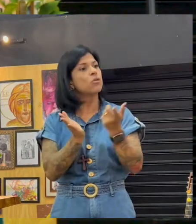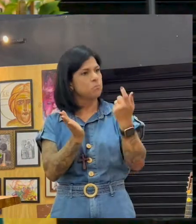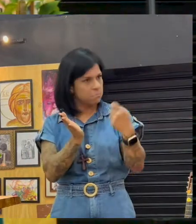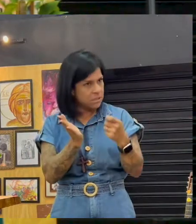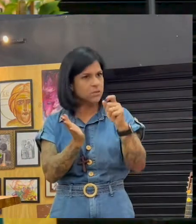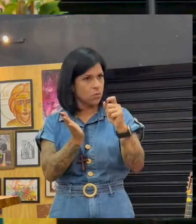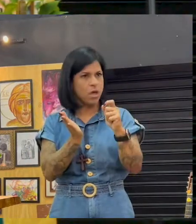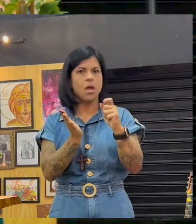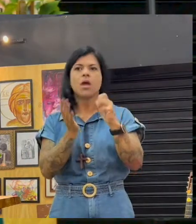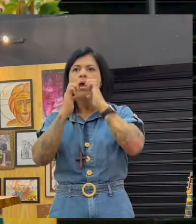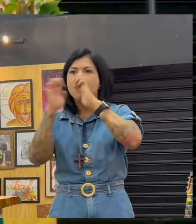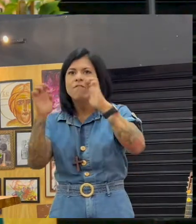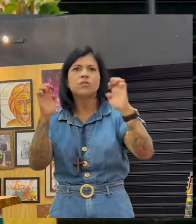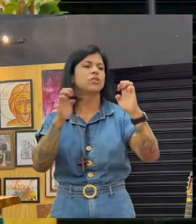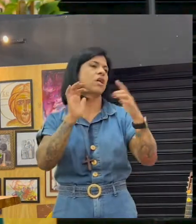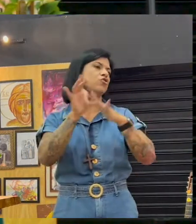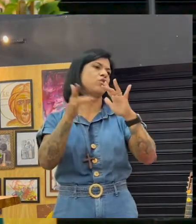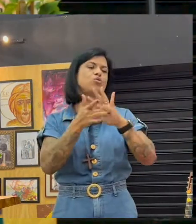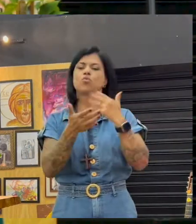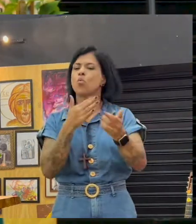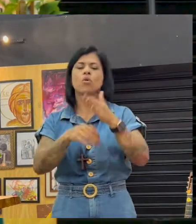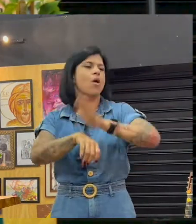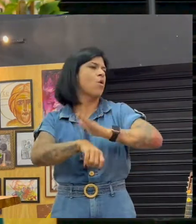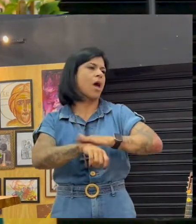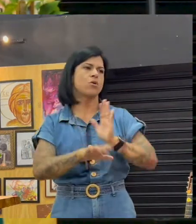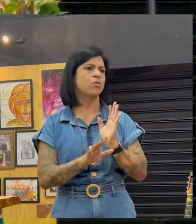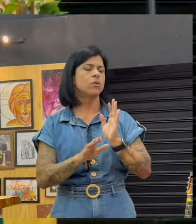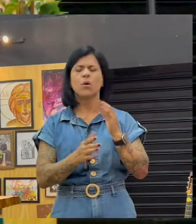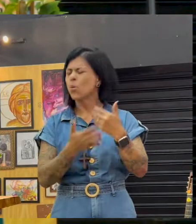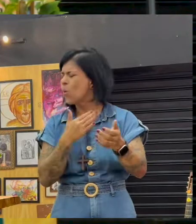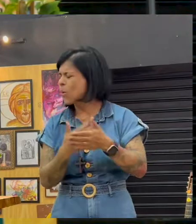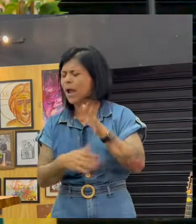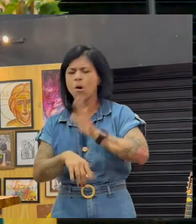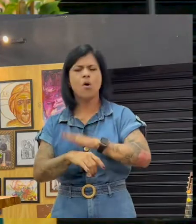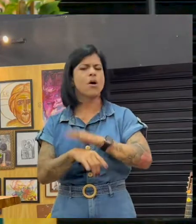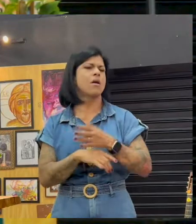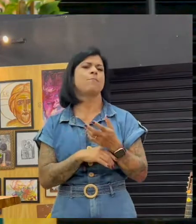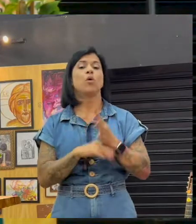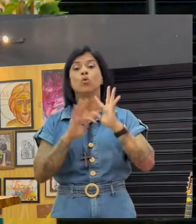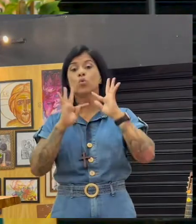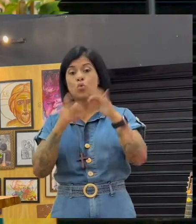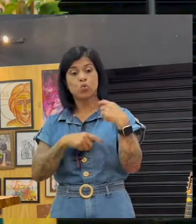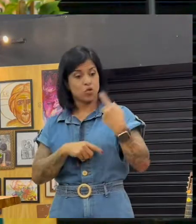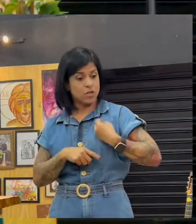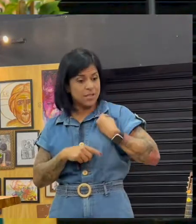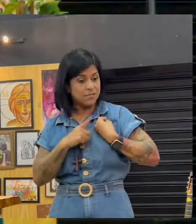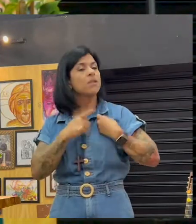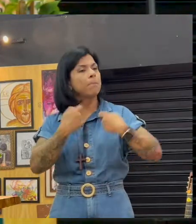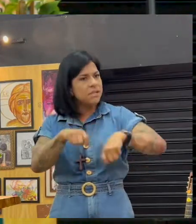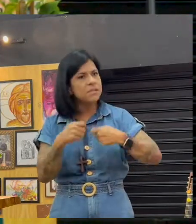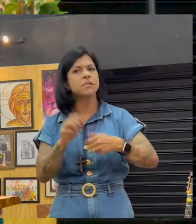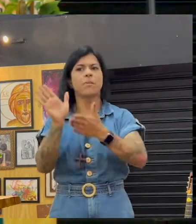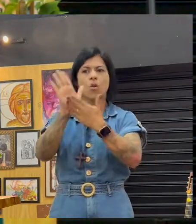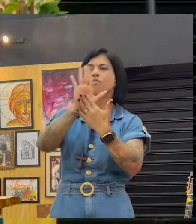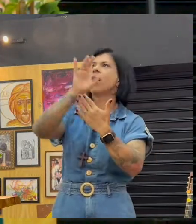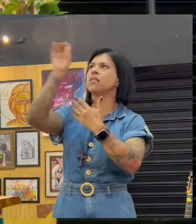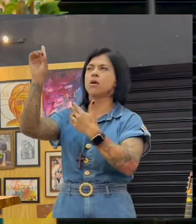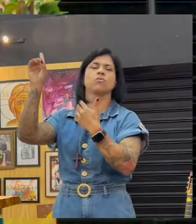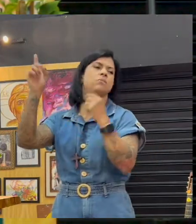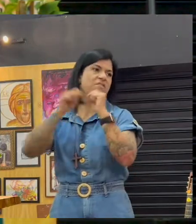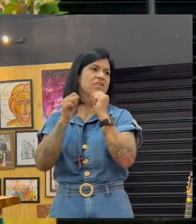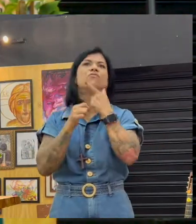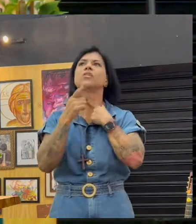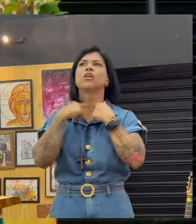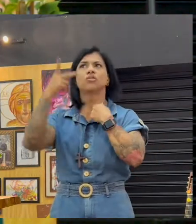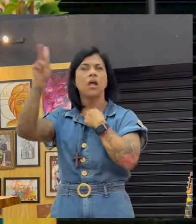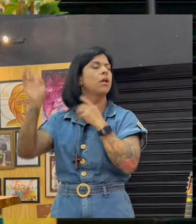integral. Todo cristão. Tudo em nossas vidas é espaço de missão, de louvor a Deus e de cumprir o chamado.